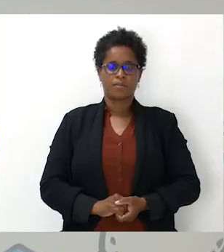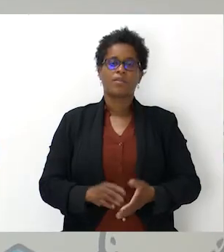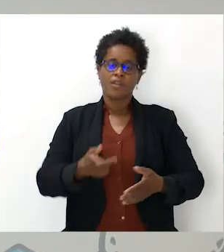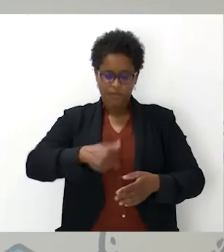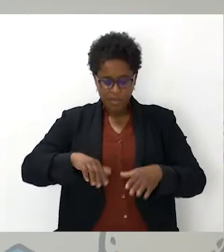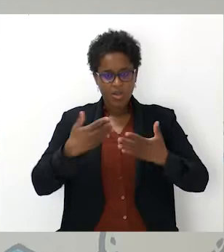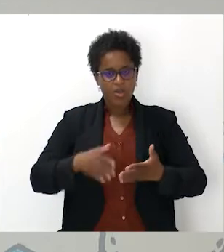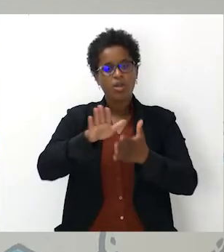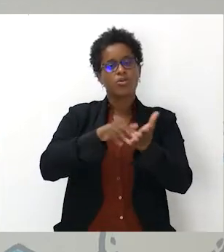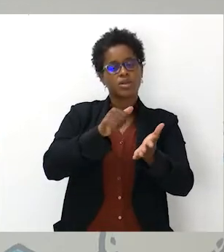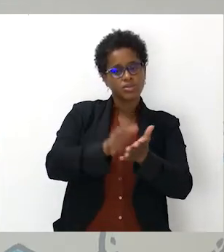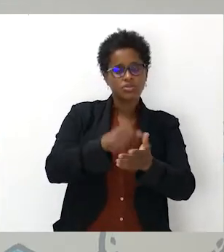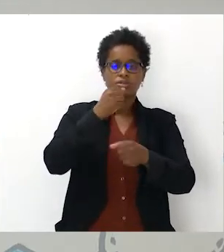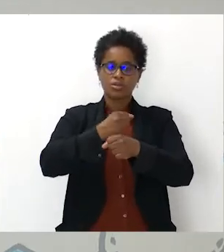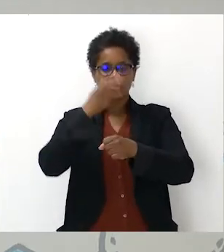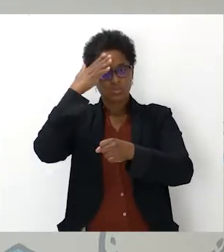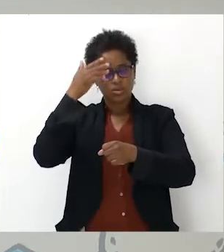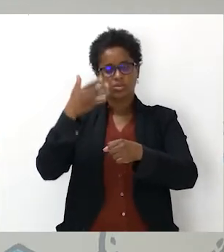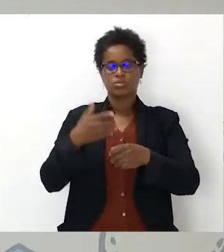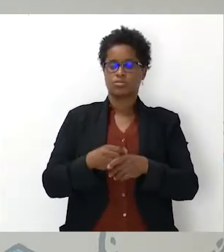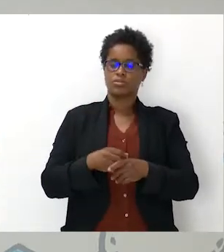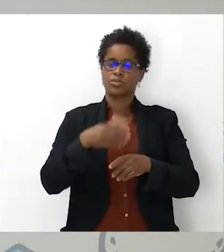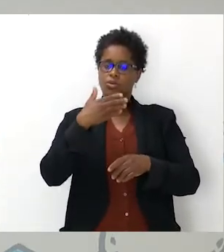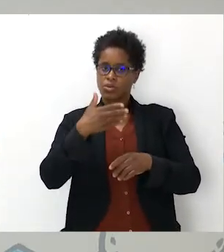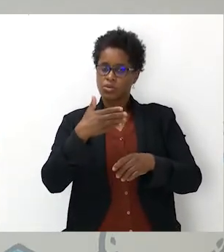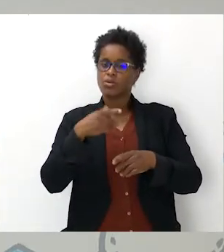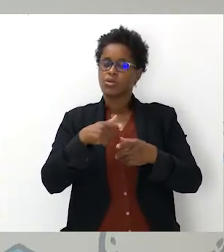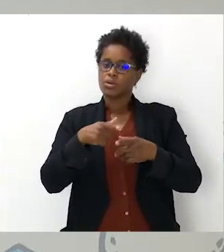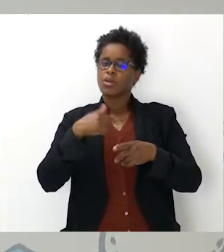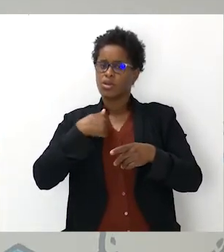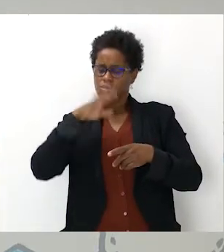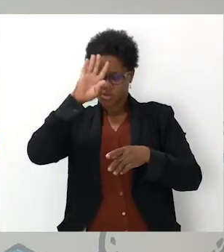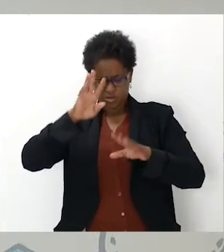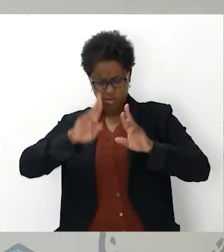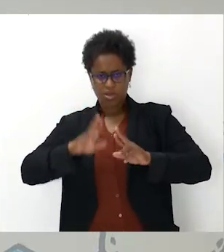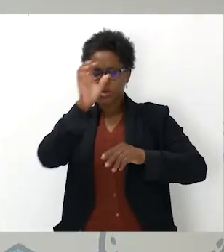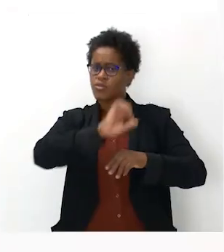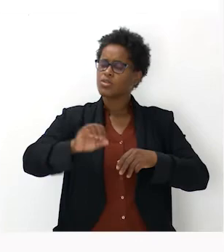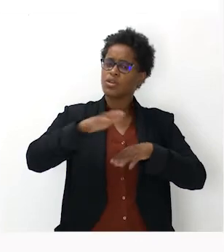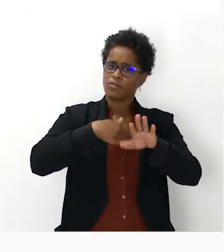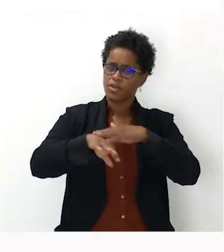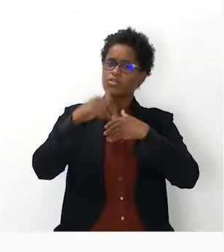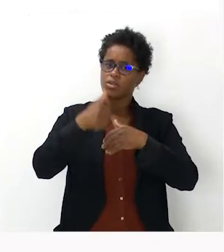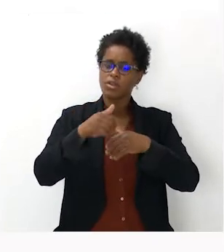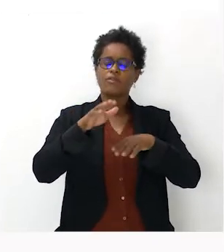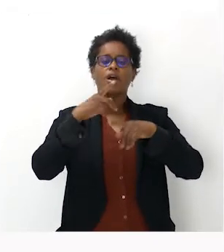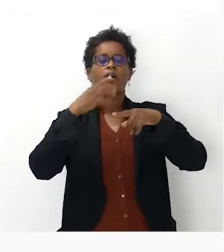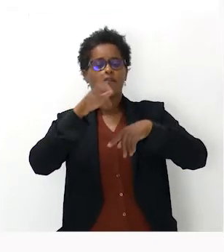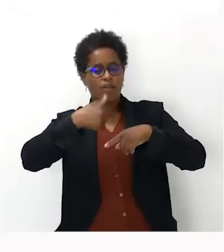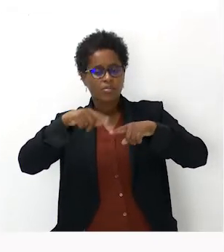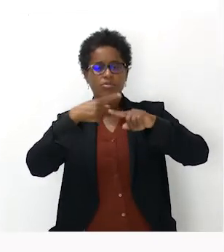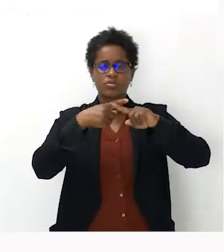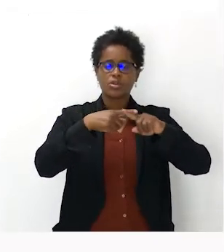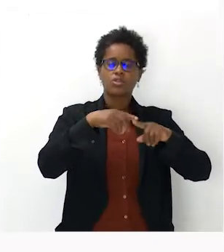Vamos agora à correção do exercício número 1. Eu espero que vocês tenham feito da forma correta. Vamos multiplicar